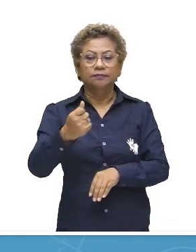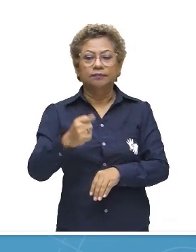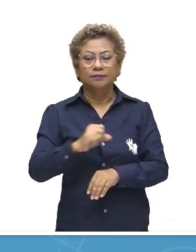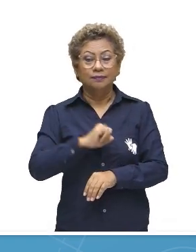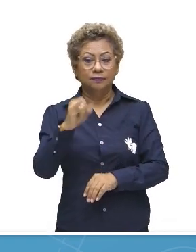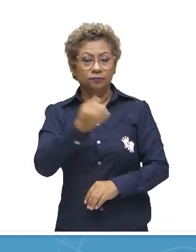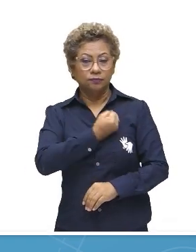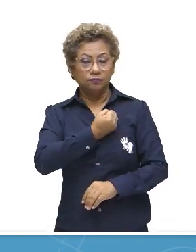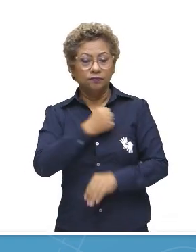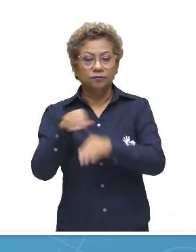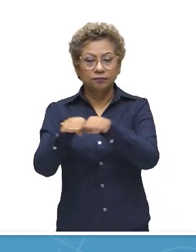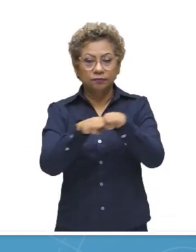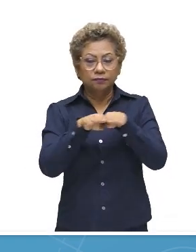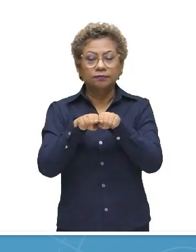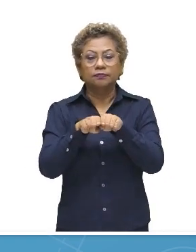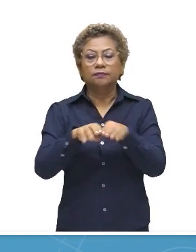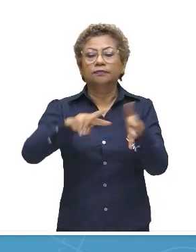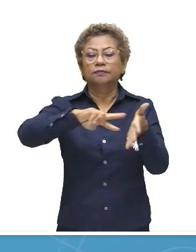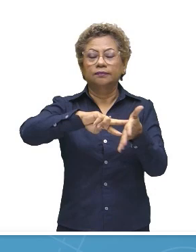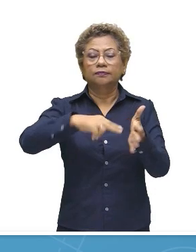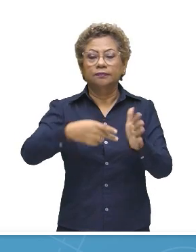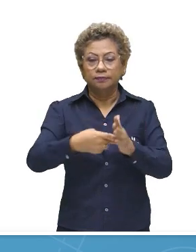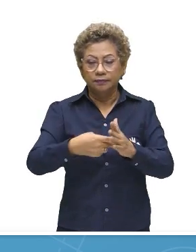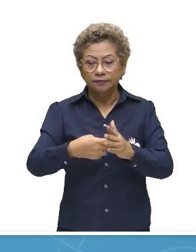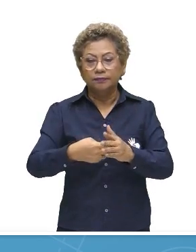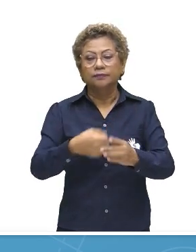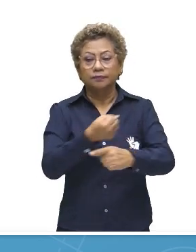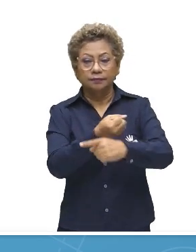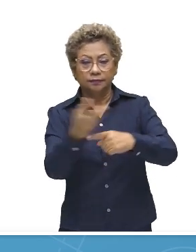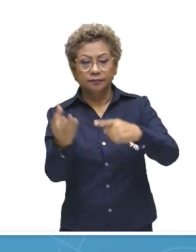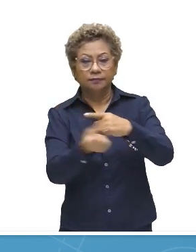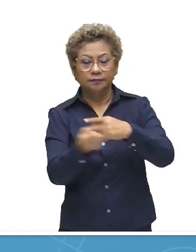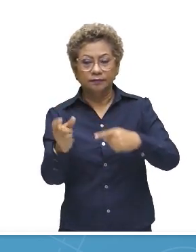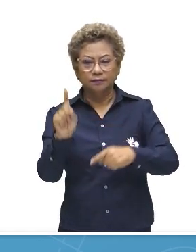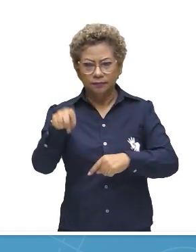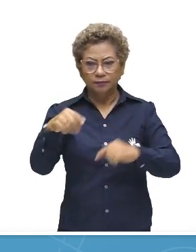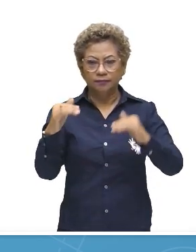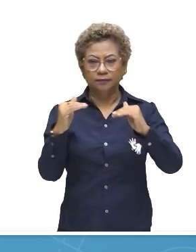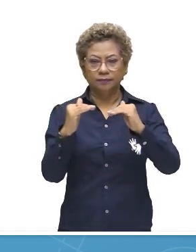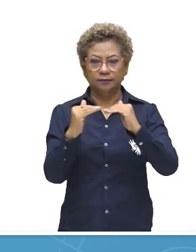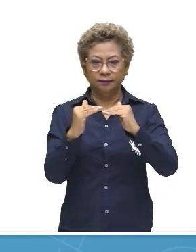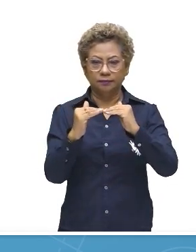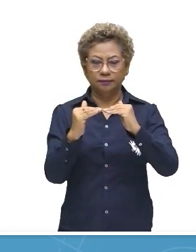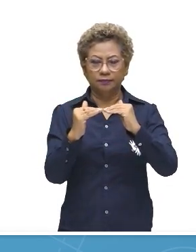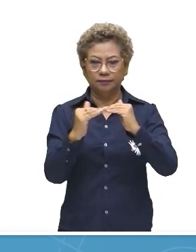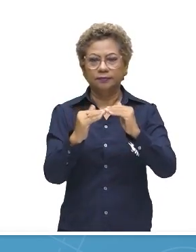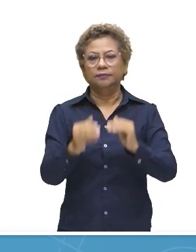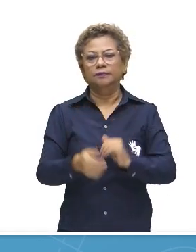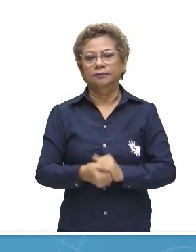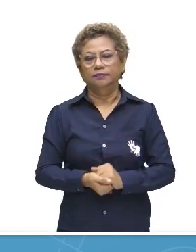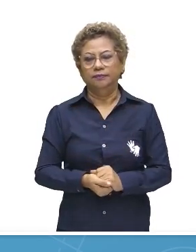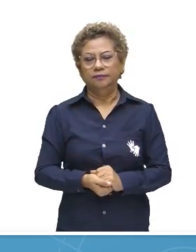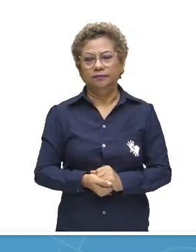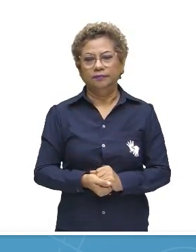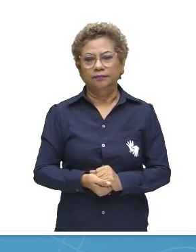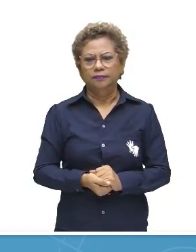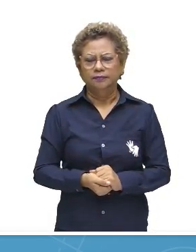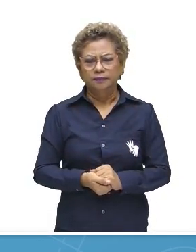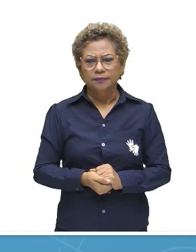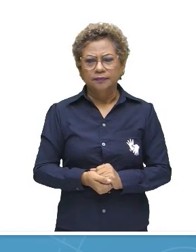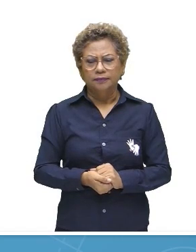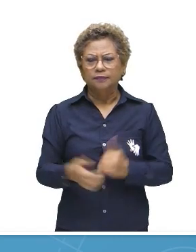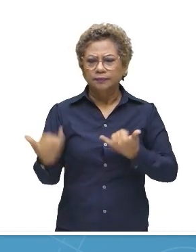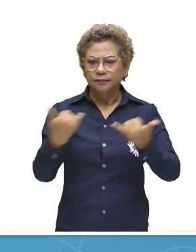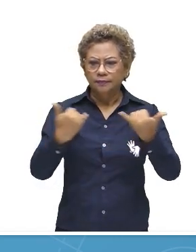iguais, significa que as frações são equivalentes. Se você tivesse pego, por exemplo, a 6 sobre 8, que eu vi que